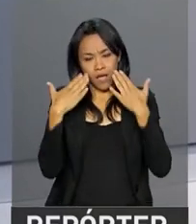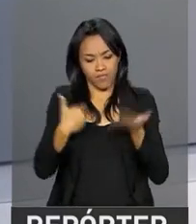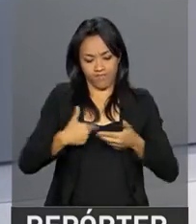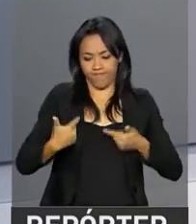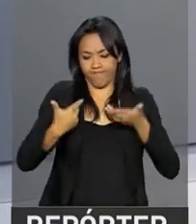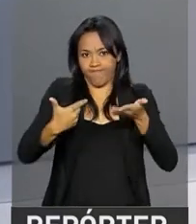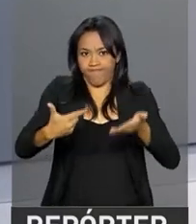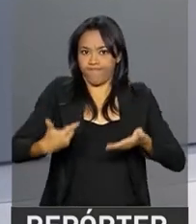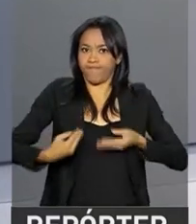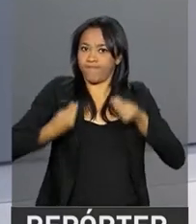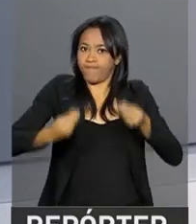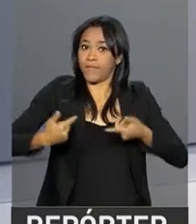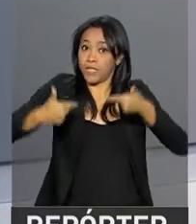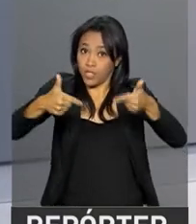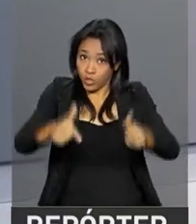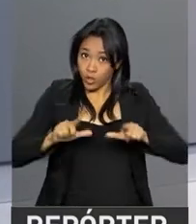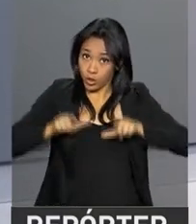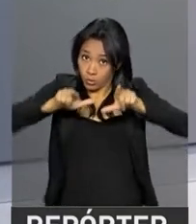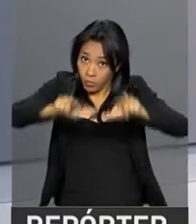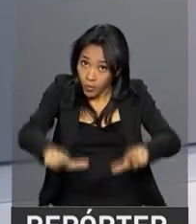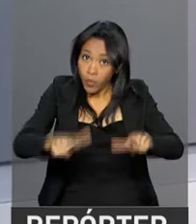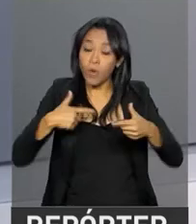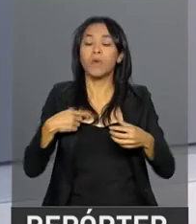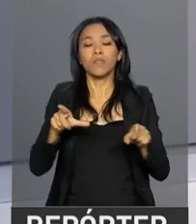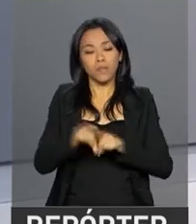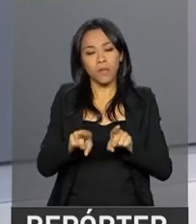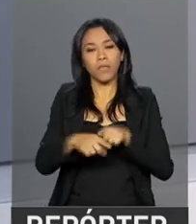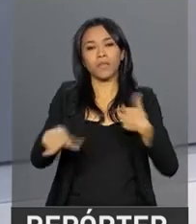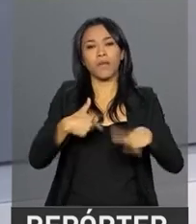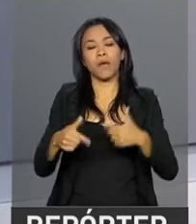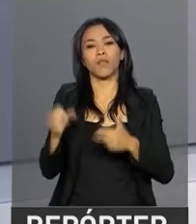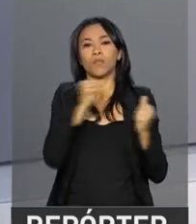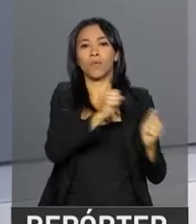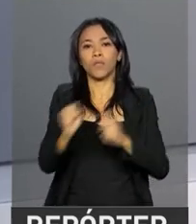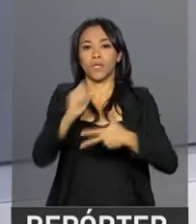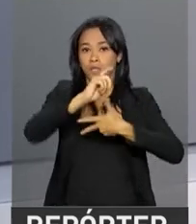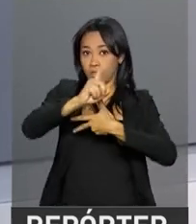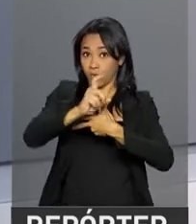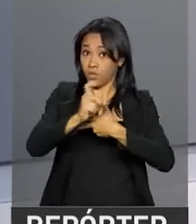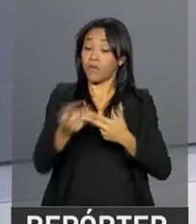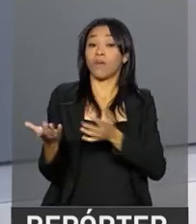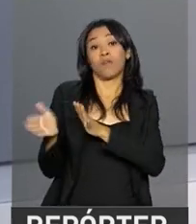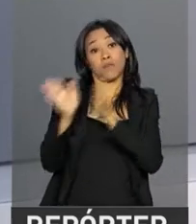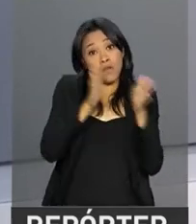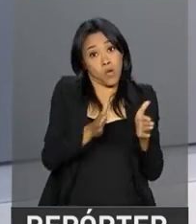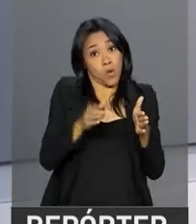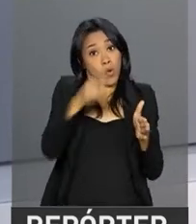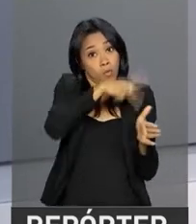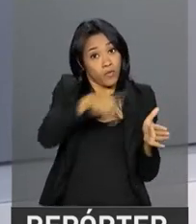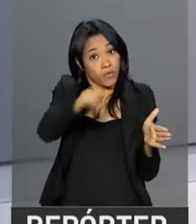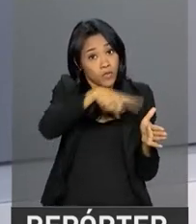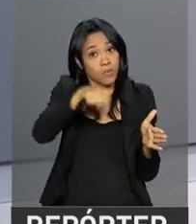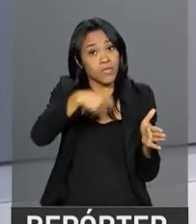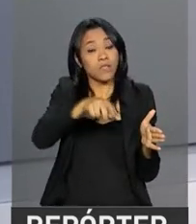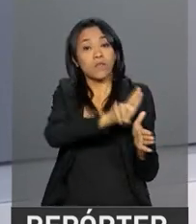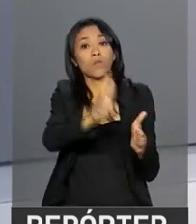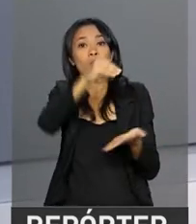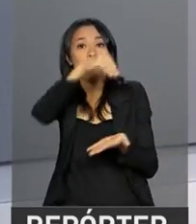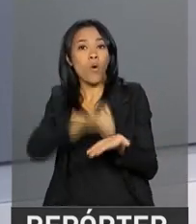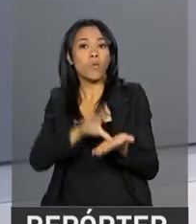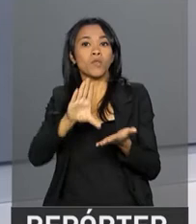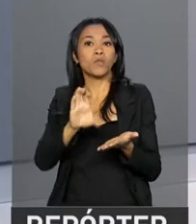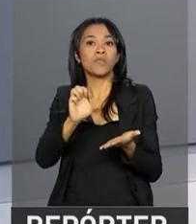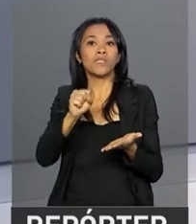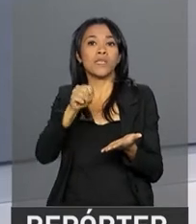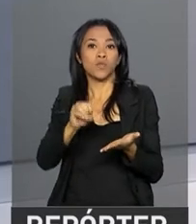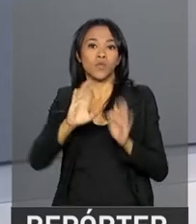do ensino médio estar empregado no poder executivo federal já no caso do professor é necessário estar cadastrado no censo escolar